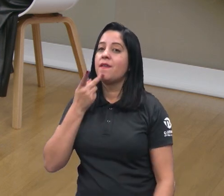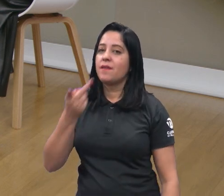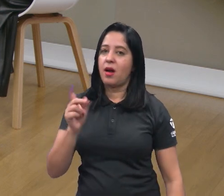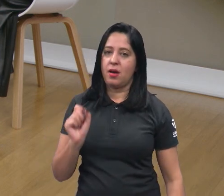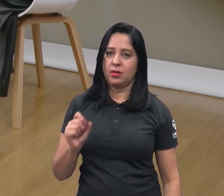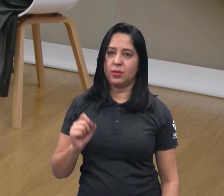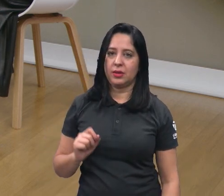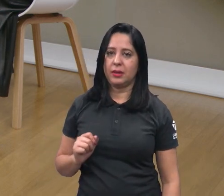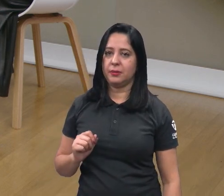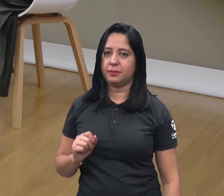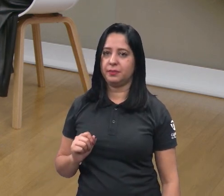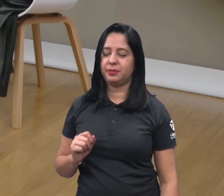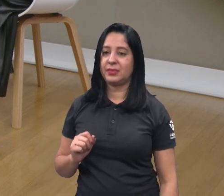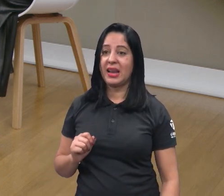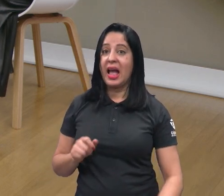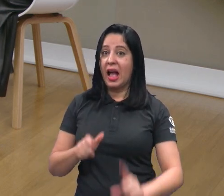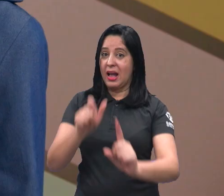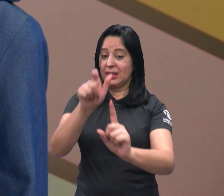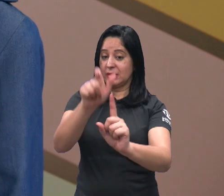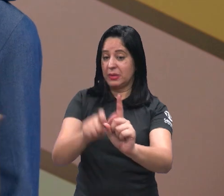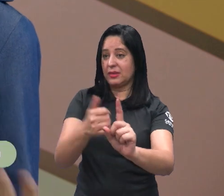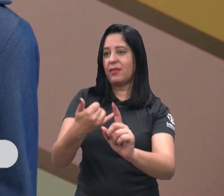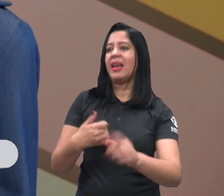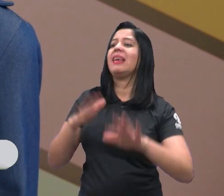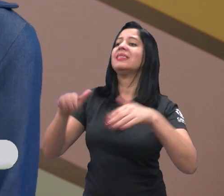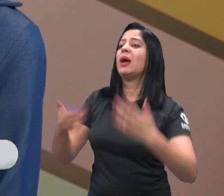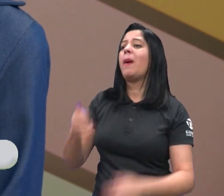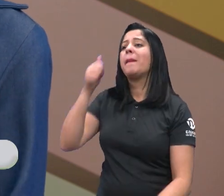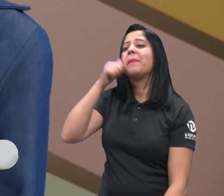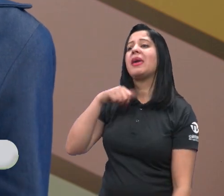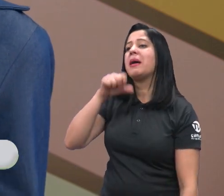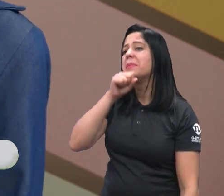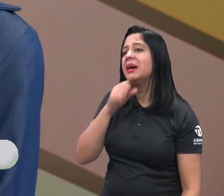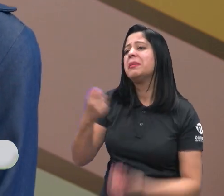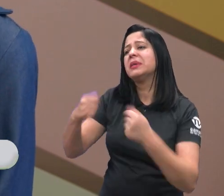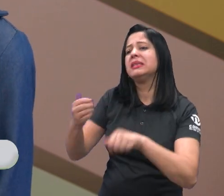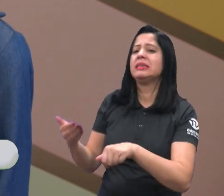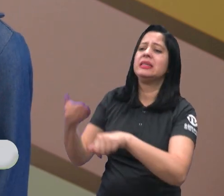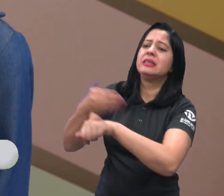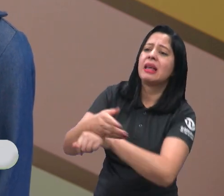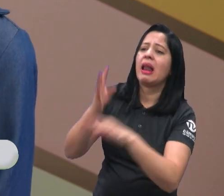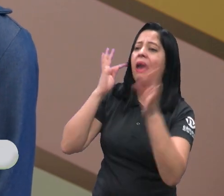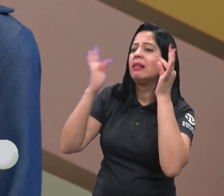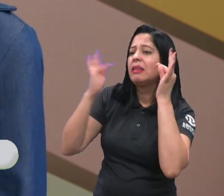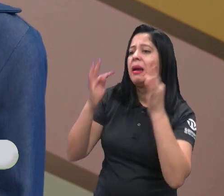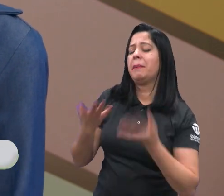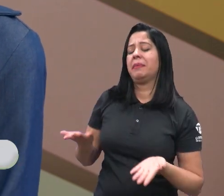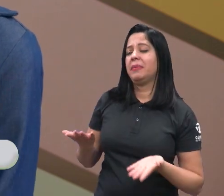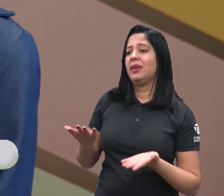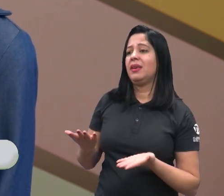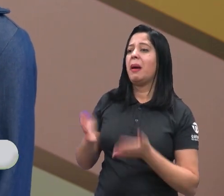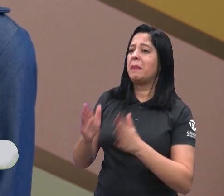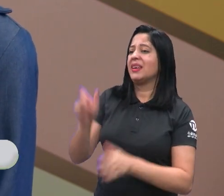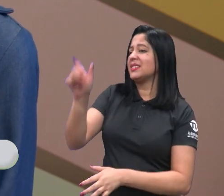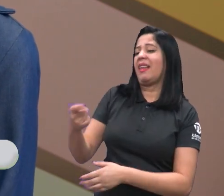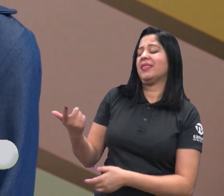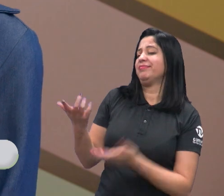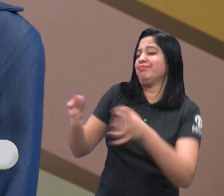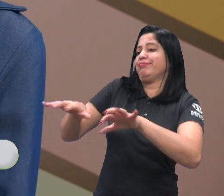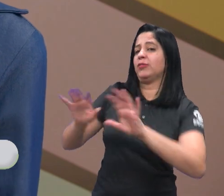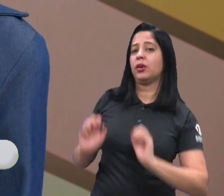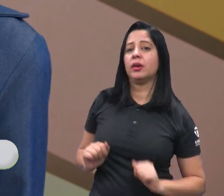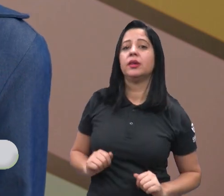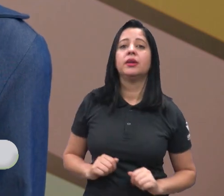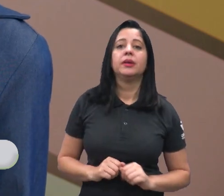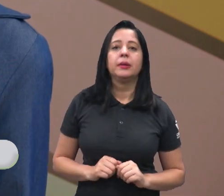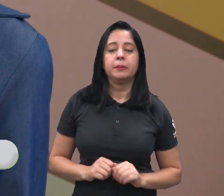consultório também vêm com essas demandas, minha mãe, ela precisava tanto fazer terapia e não consigo trazer ela na terapia, ou minha avó, e assim por diante.